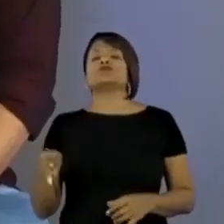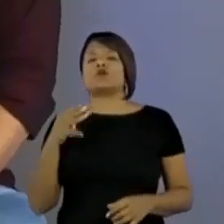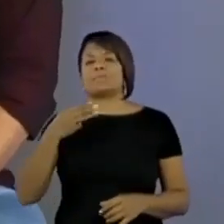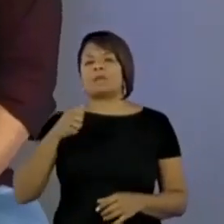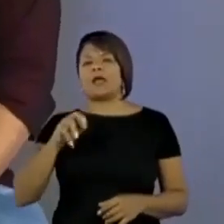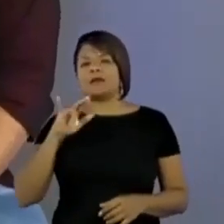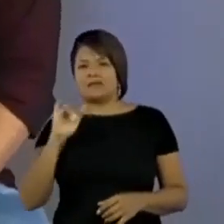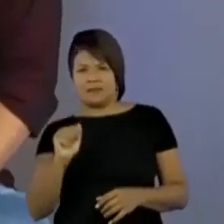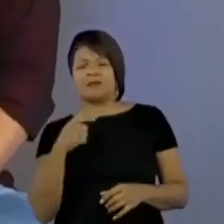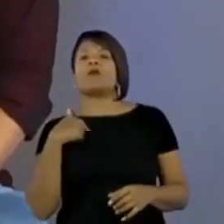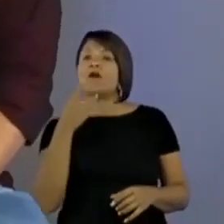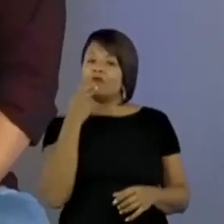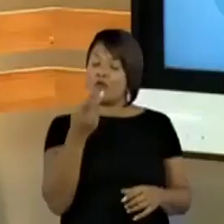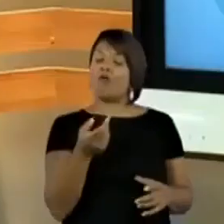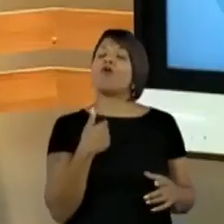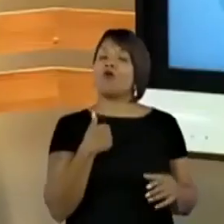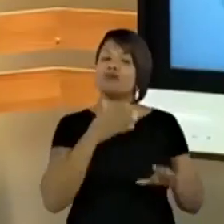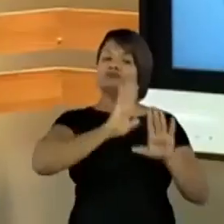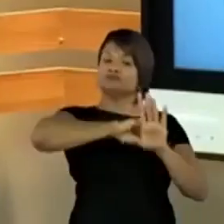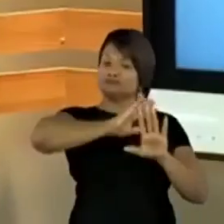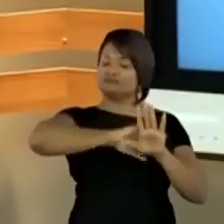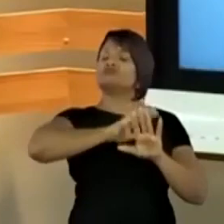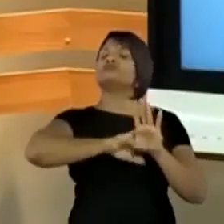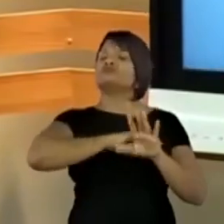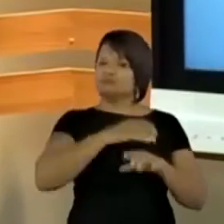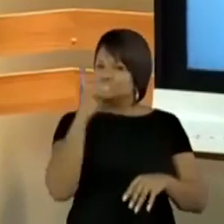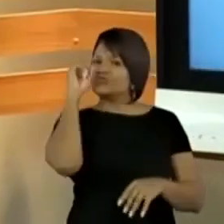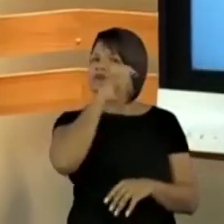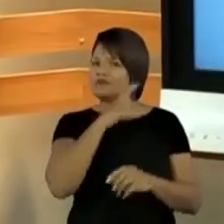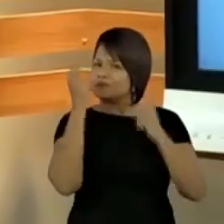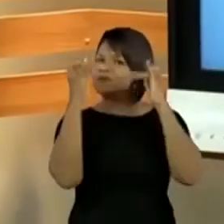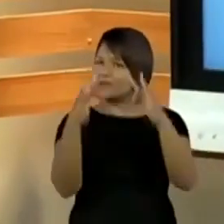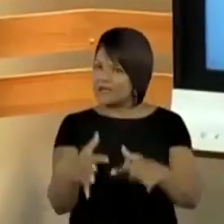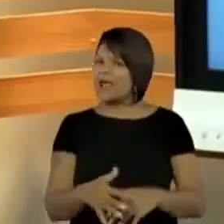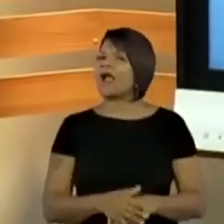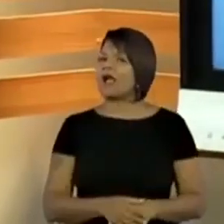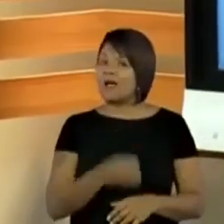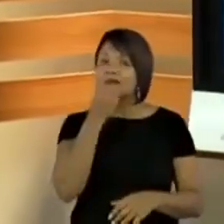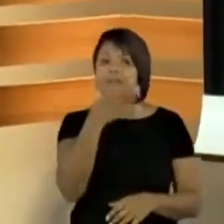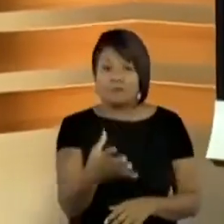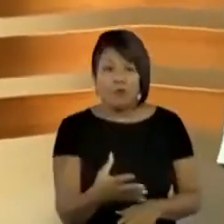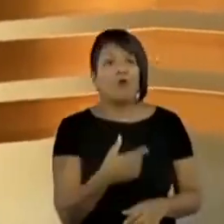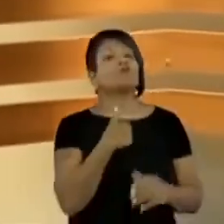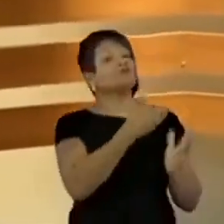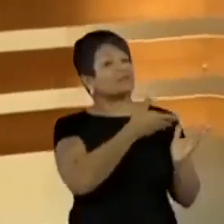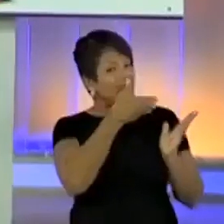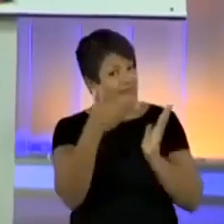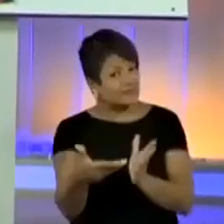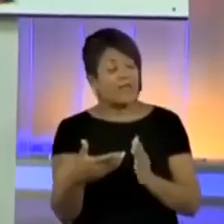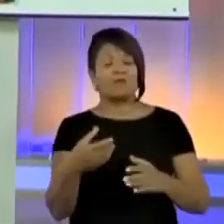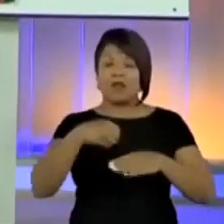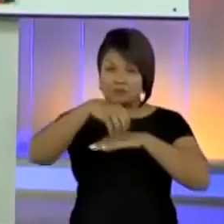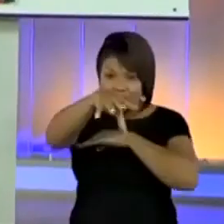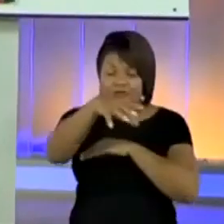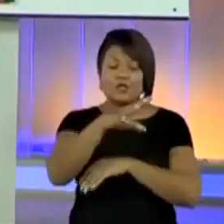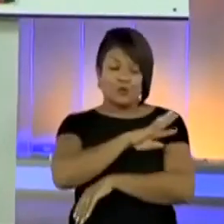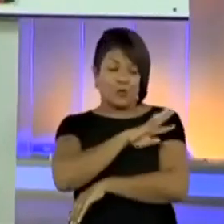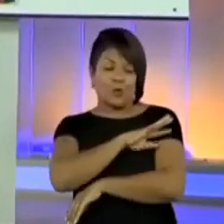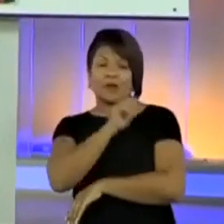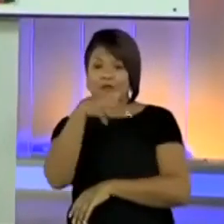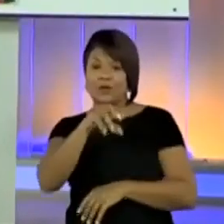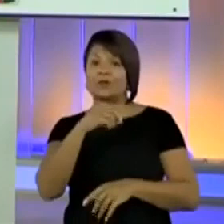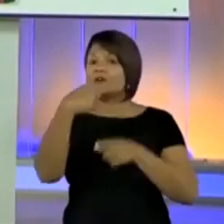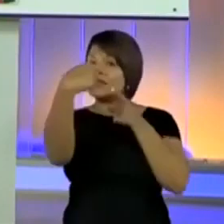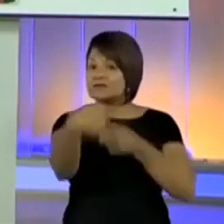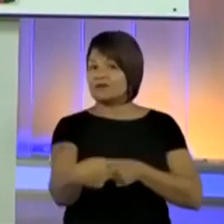grande desafio. Parabéns, Pro. Ah, obrigada. E trazer isso, professora, é difícil. Trazer isso para as nossas crianças de 4º ano é